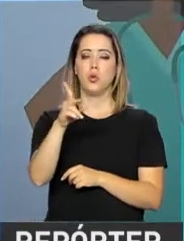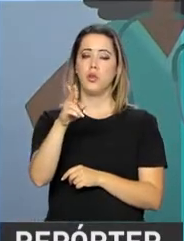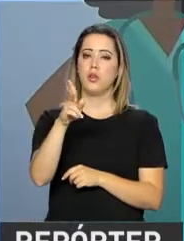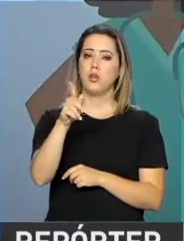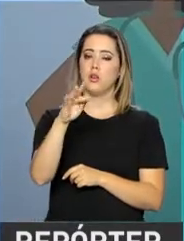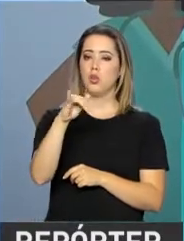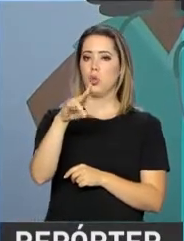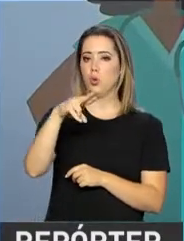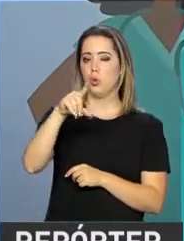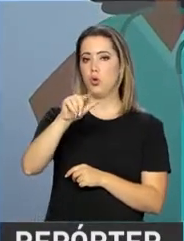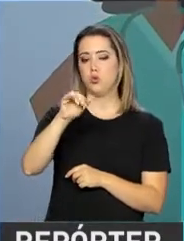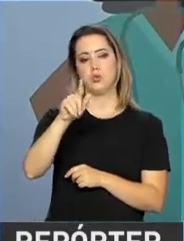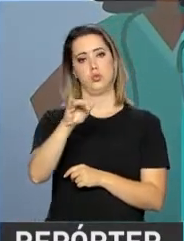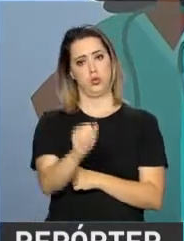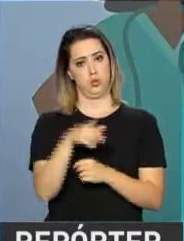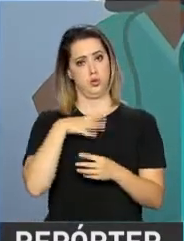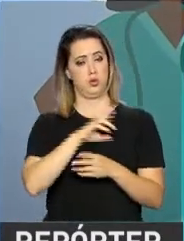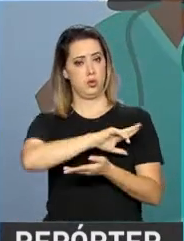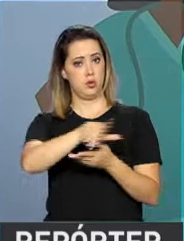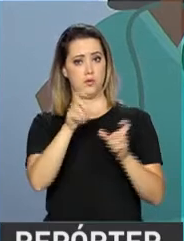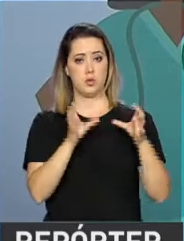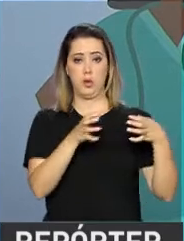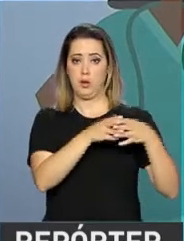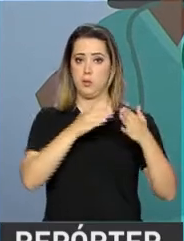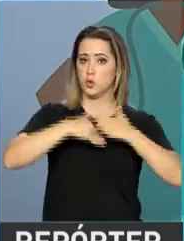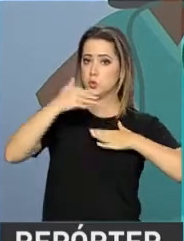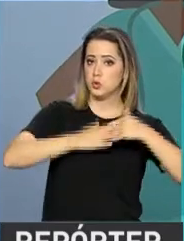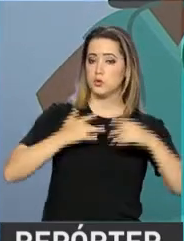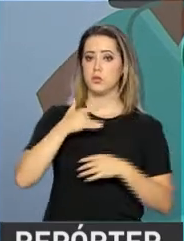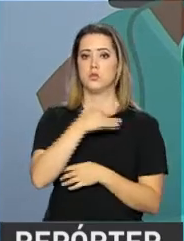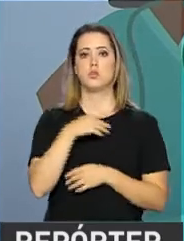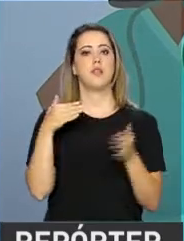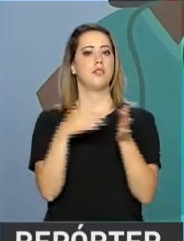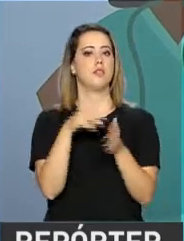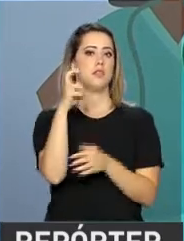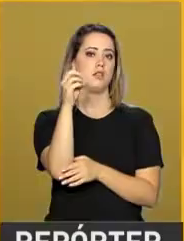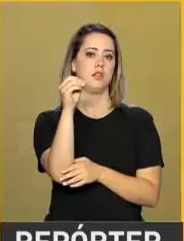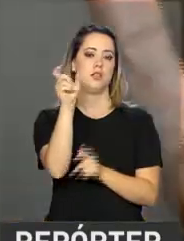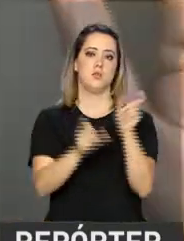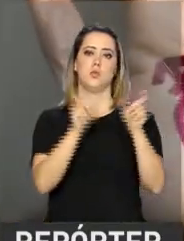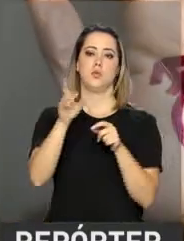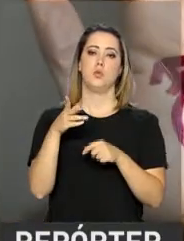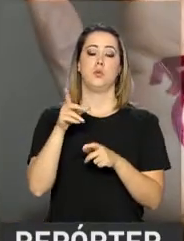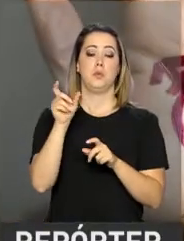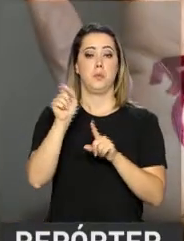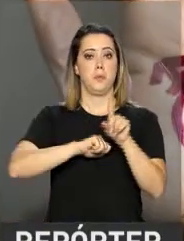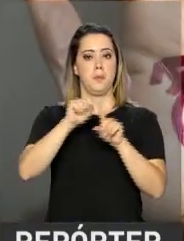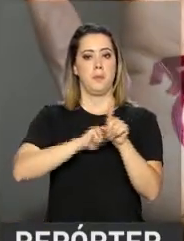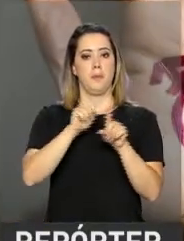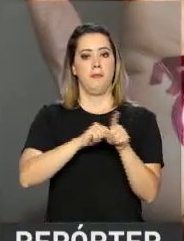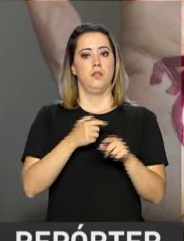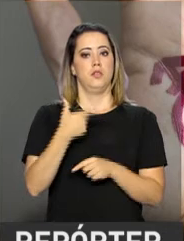médicos técnicos engenheiros e tem a capacidade para atender até 500 pessoas por mês entre 2015 e